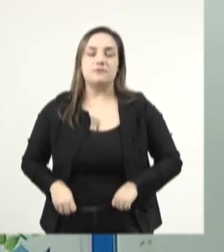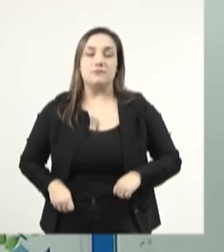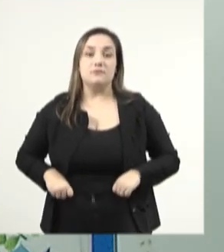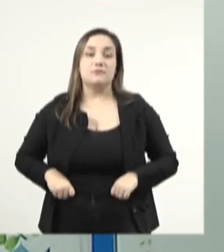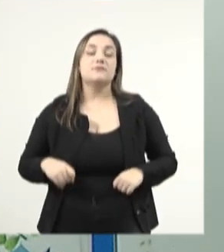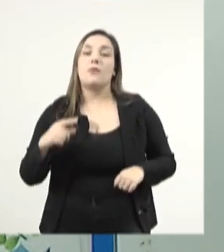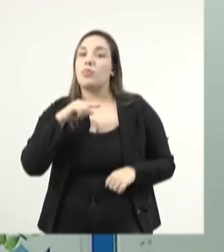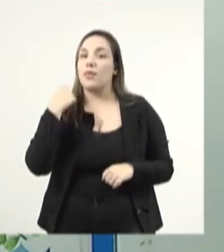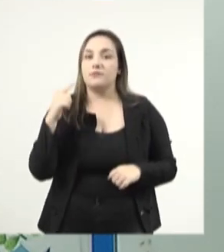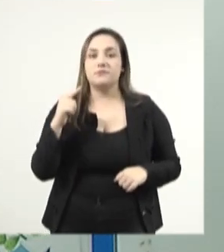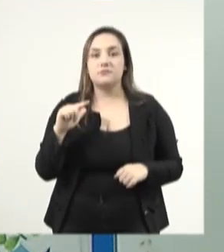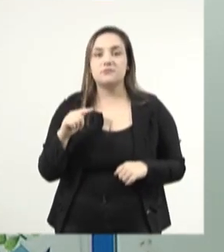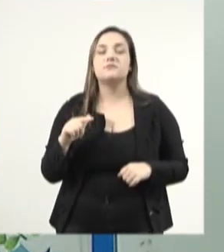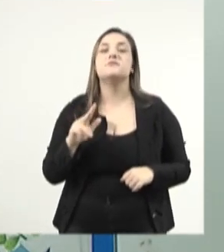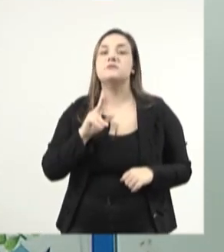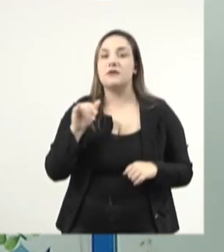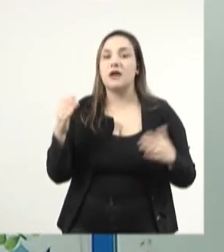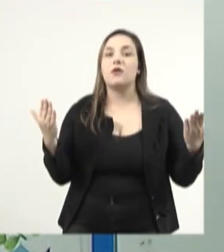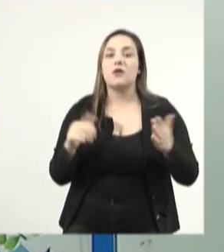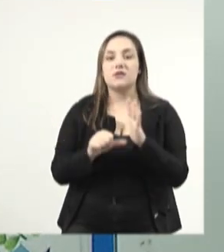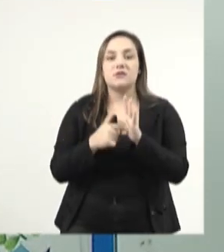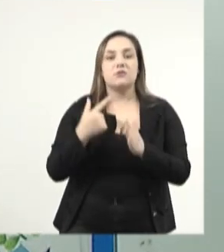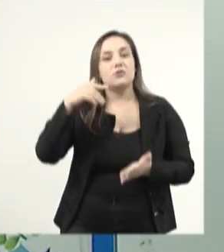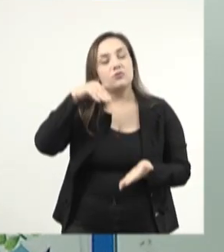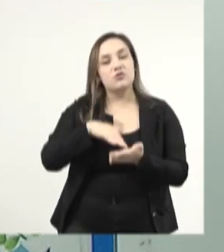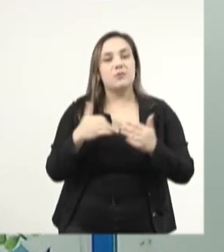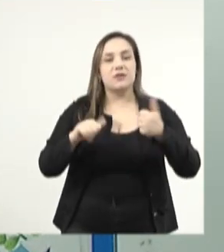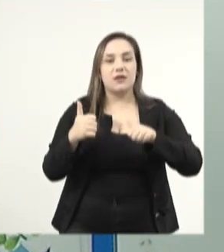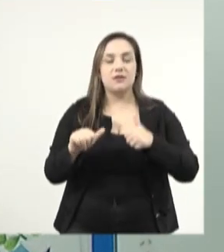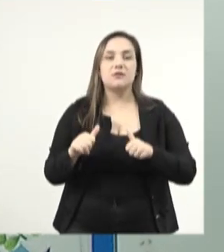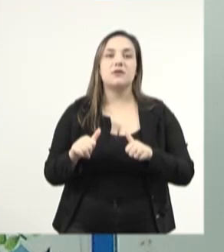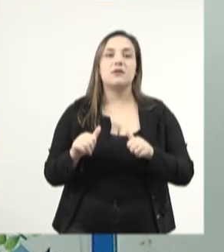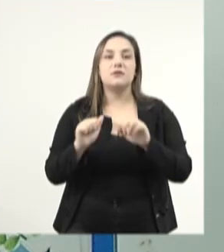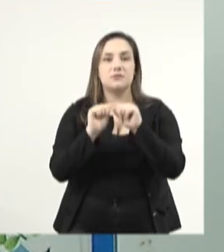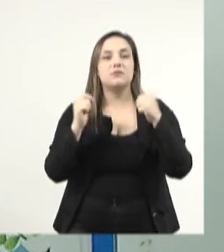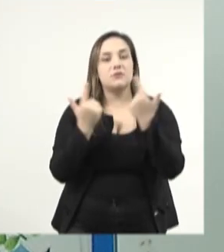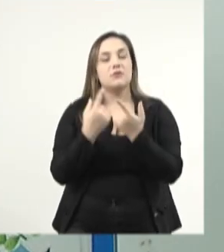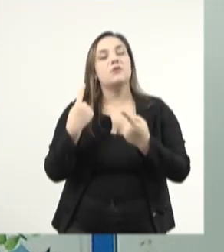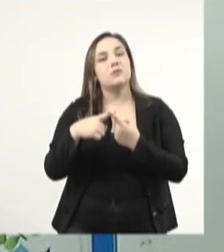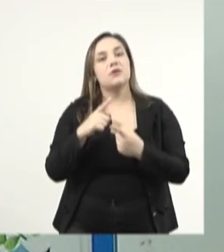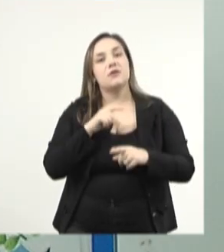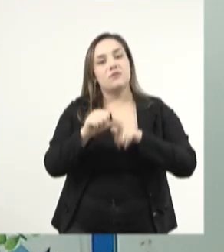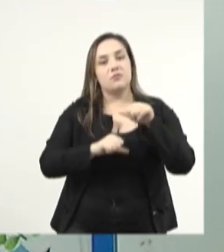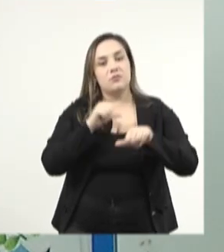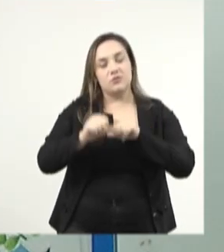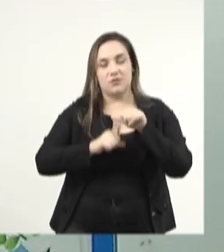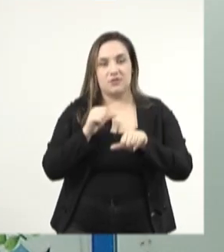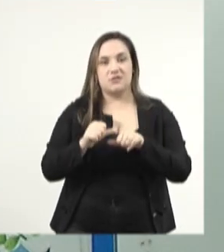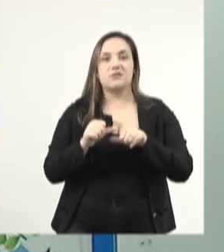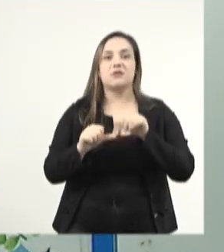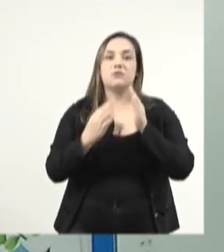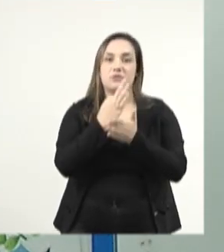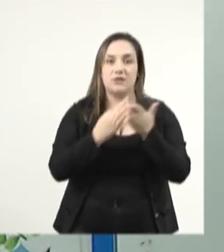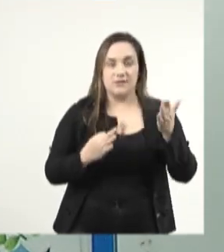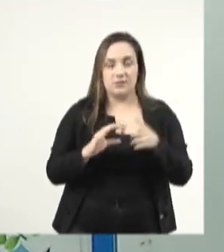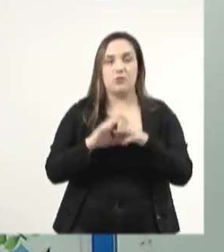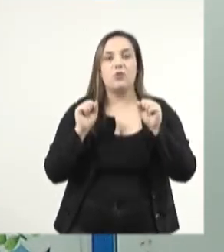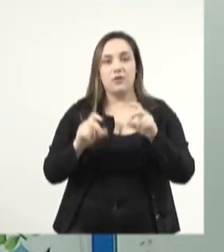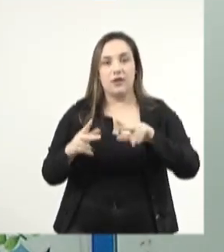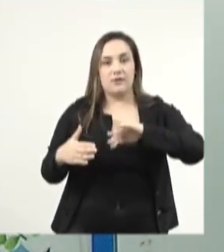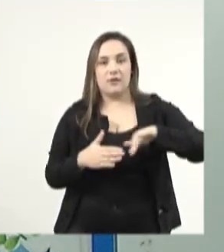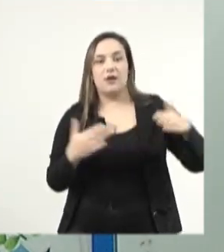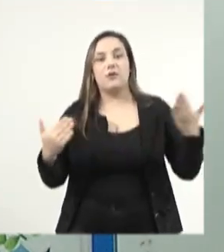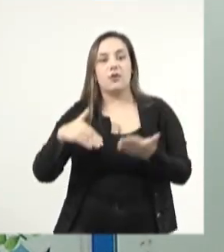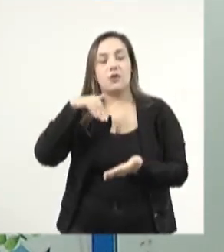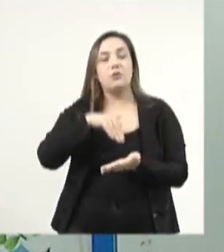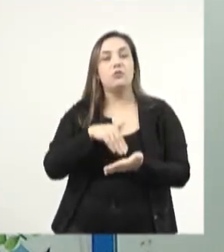de validade. Matéria ainda vai passar para uma redação final aqui na Lemes, porque teve emendas ao longo de sua tramitação. Vamos para o último